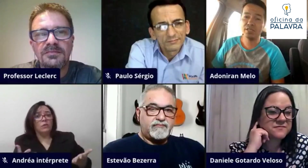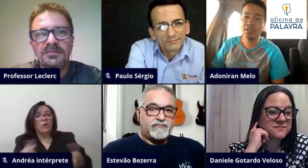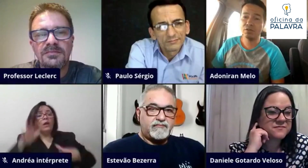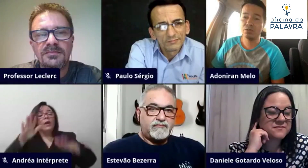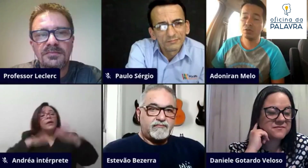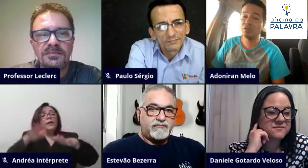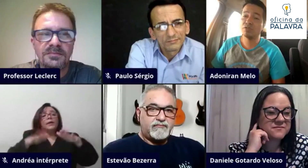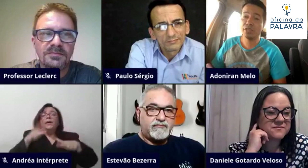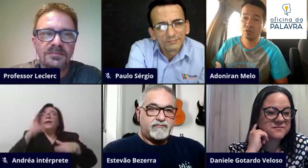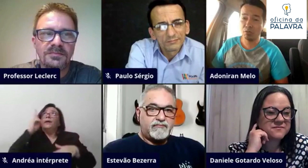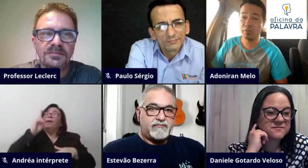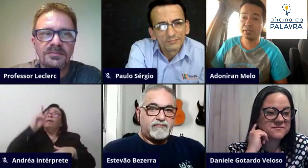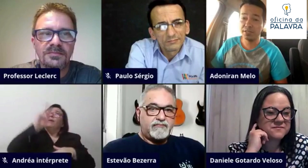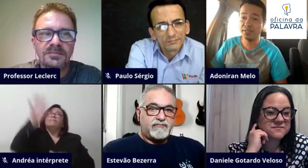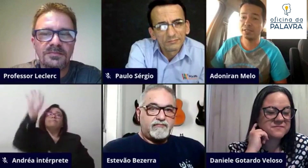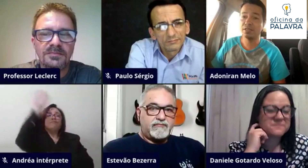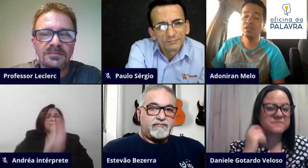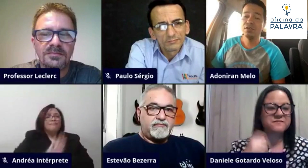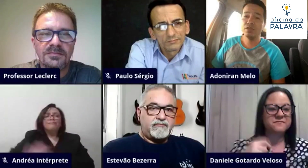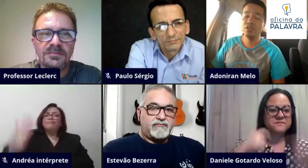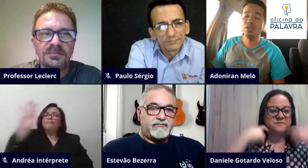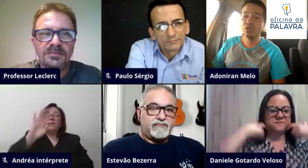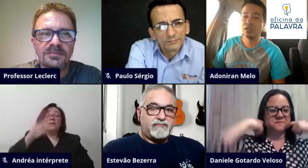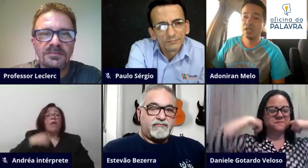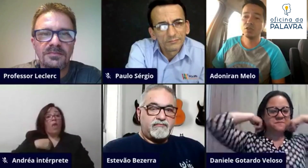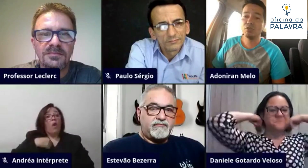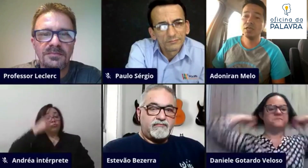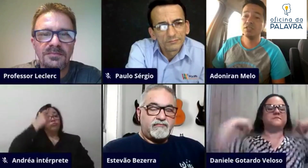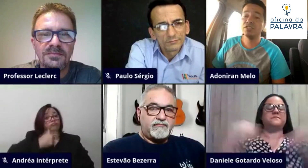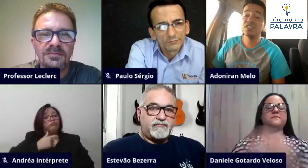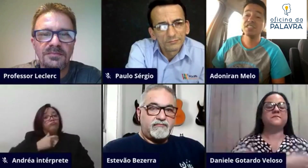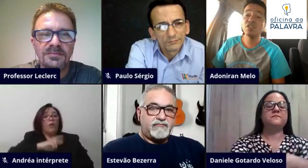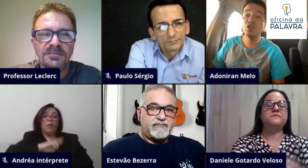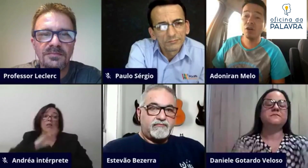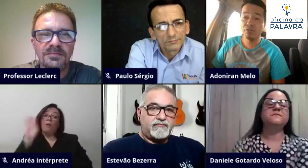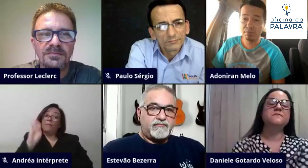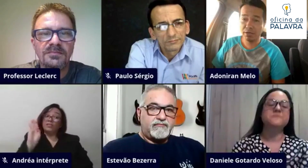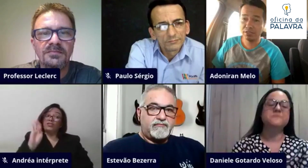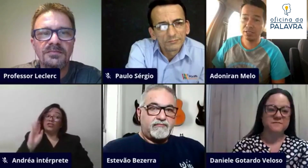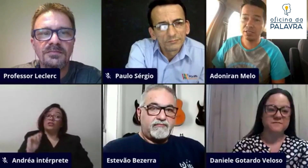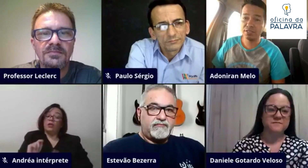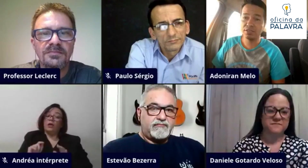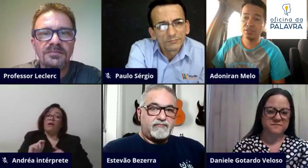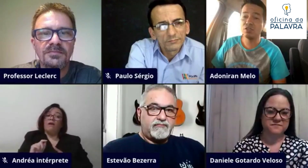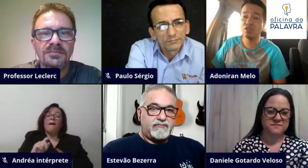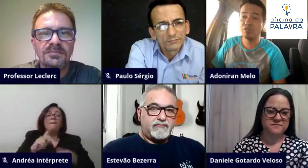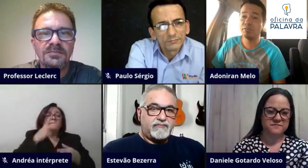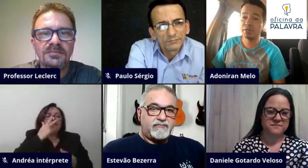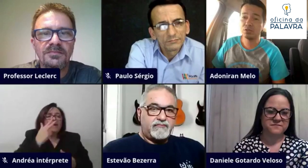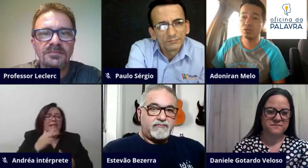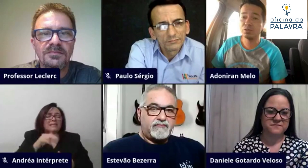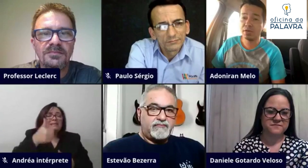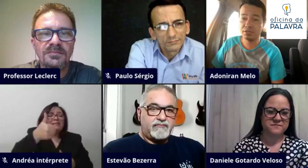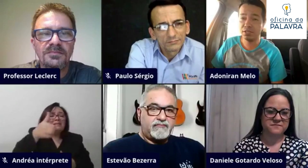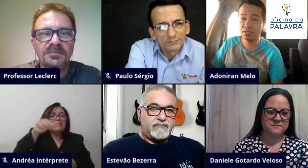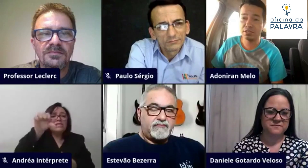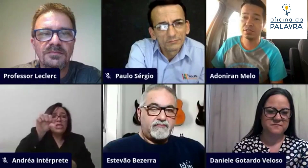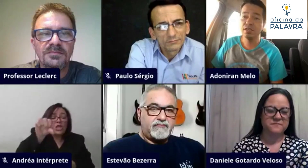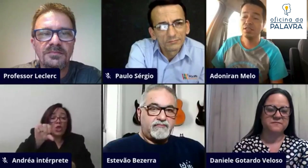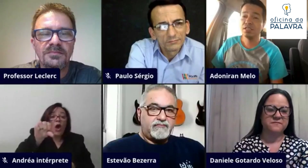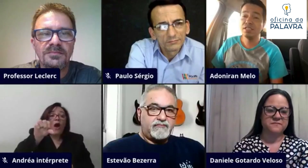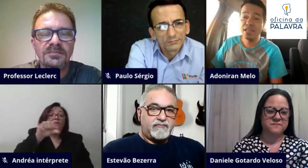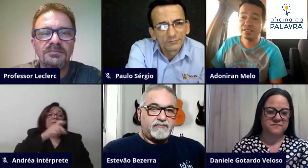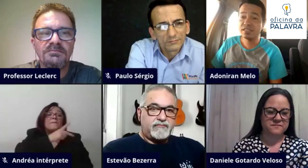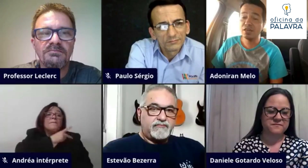cenário brasileiro, e eu vou falar como batista, encontrar somente 19 batistas, 19 pastores